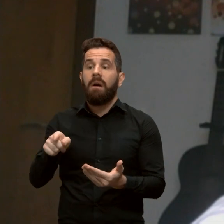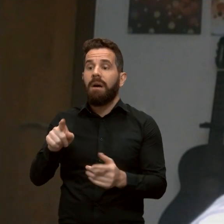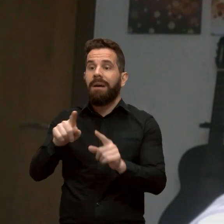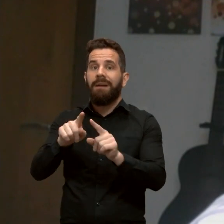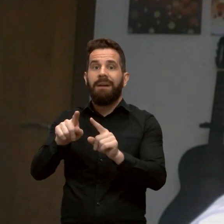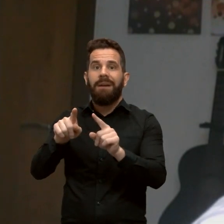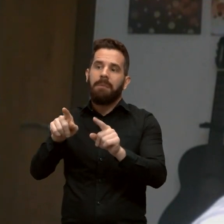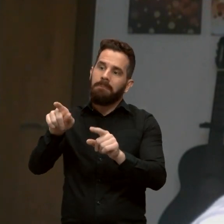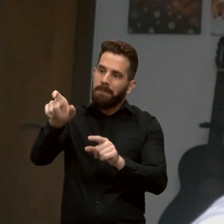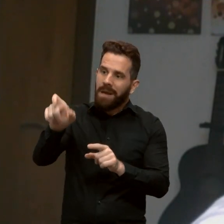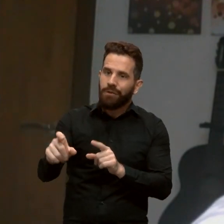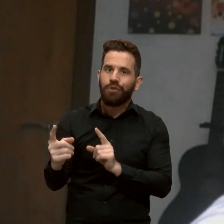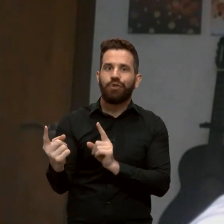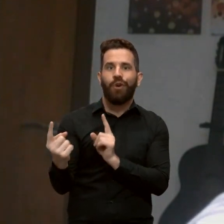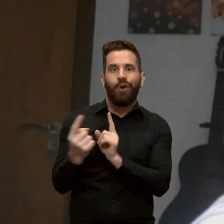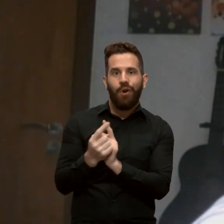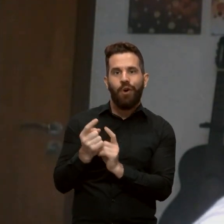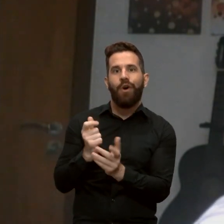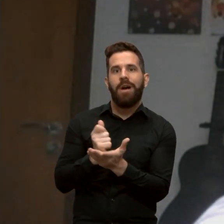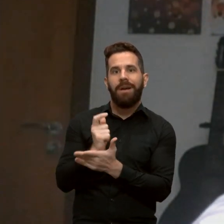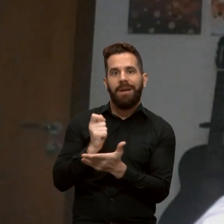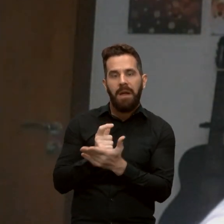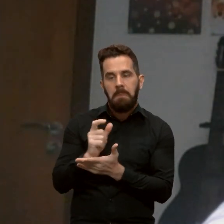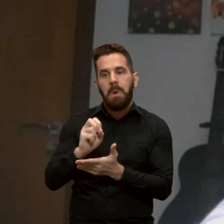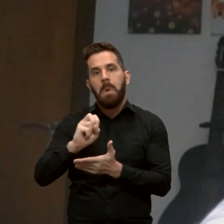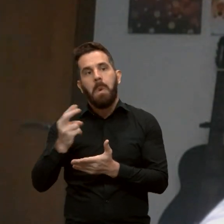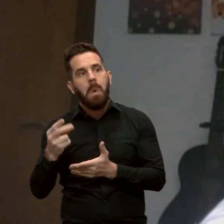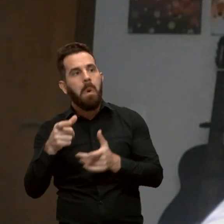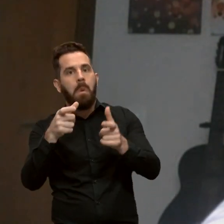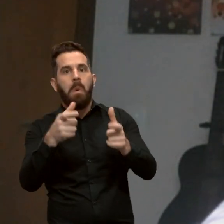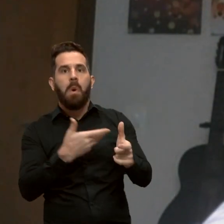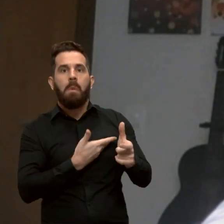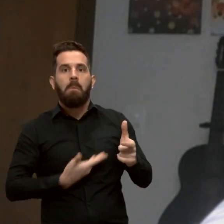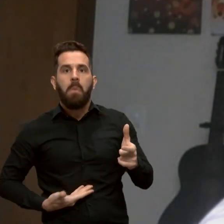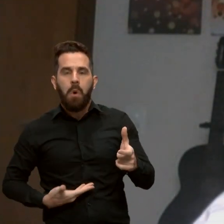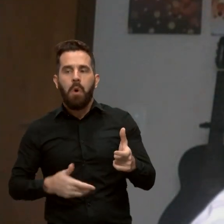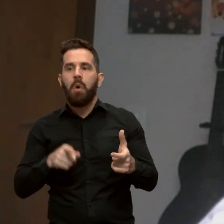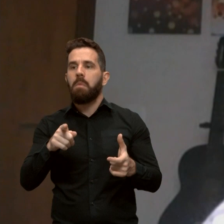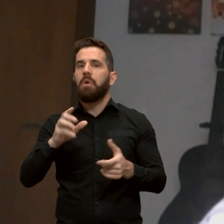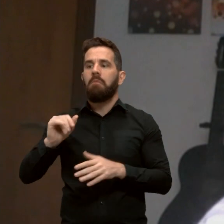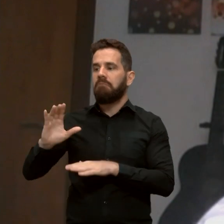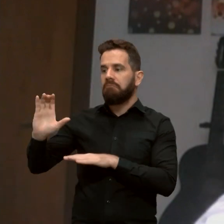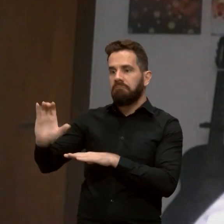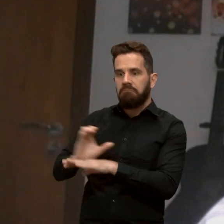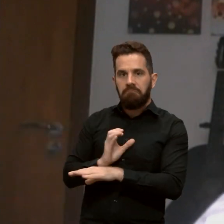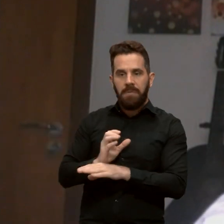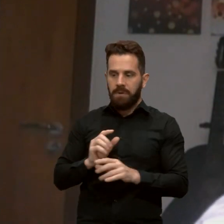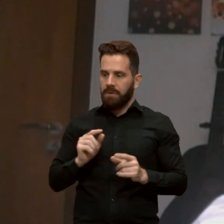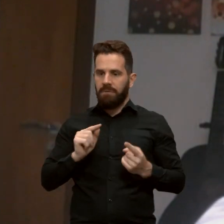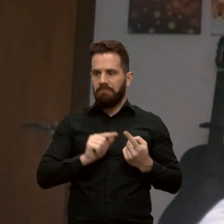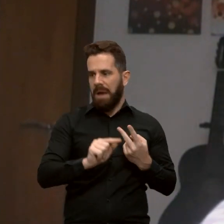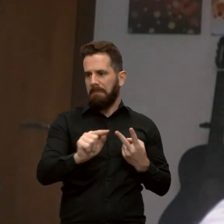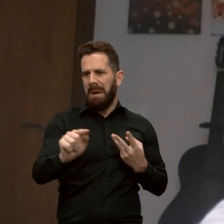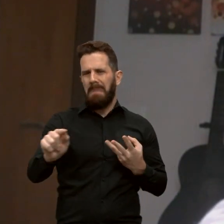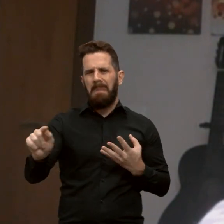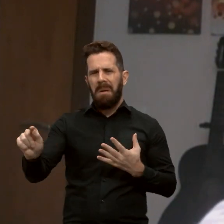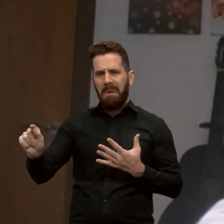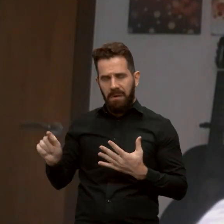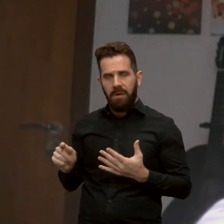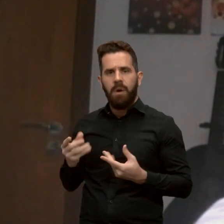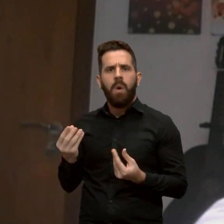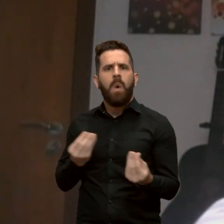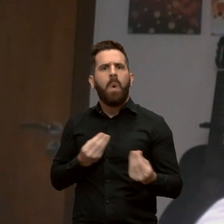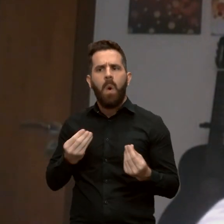público, o financiador, enfim, ele vai ajudar a pensar como orquestrar tudo isso, a engenharia de produção, né? As ferramentas de engenharia de